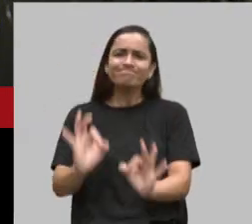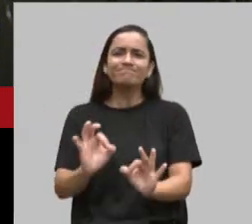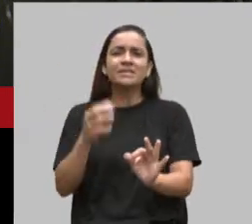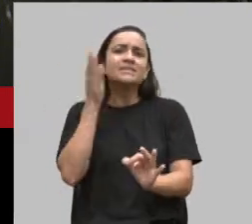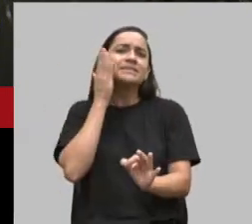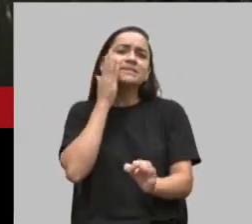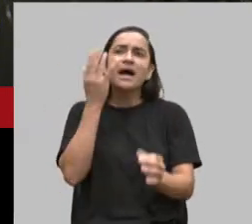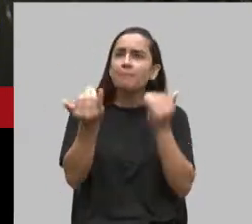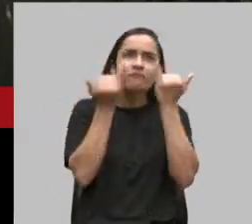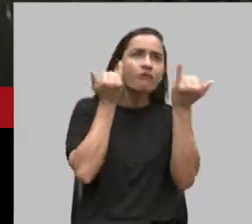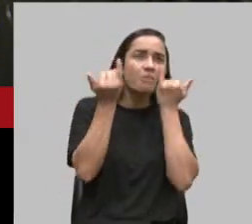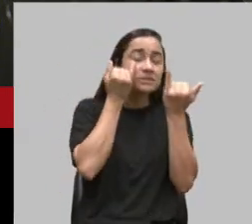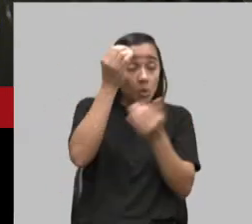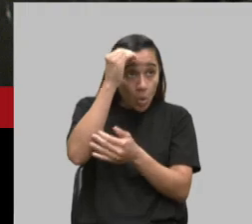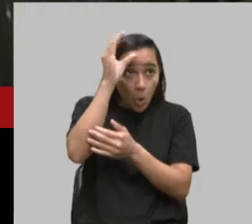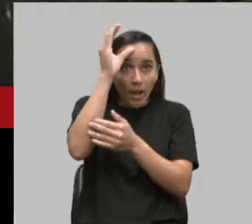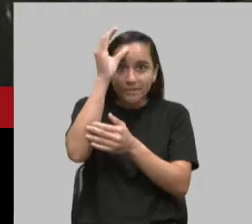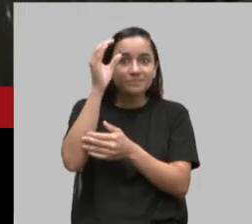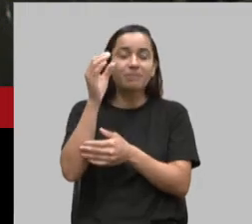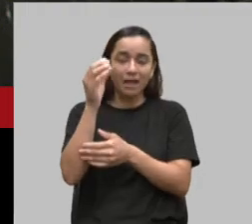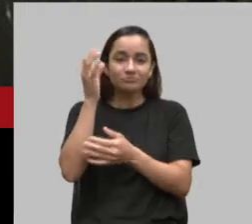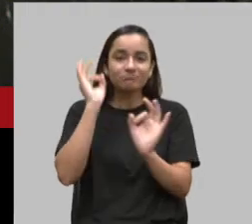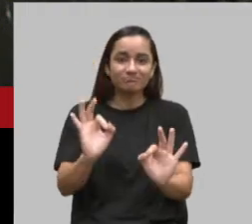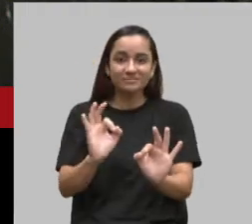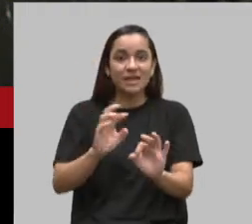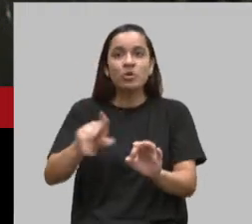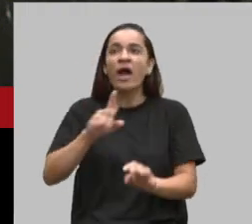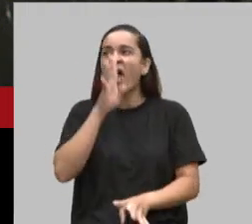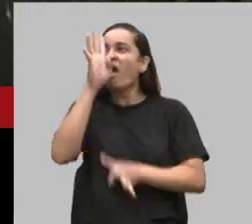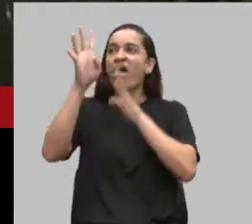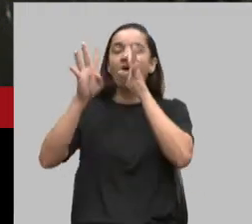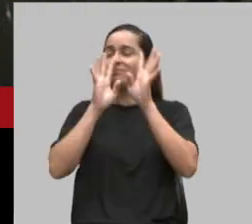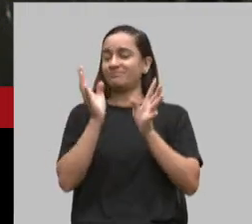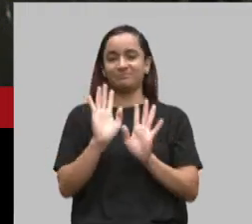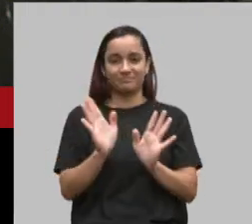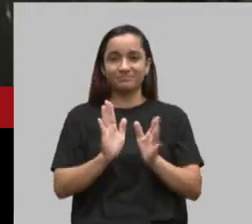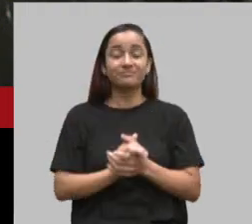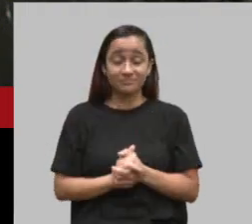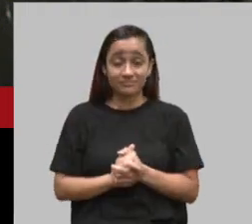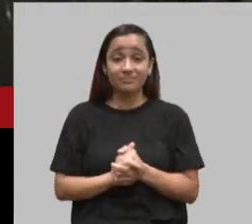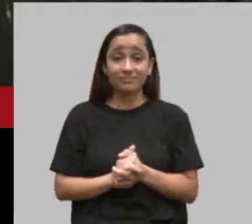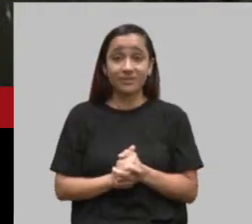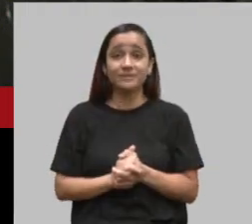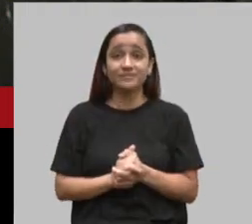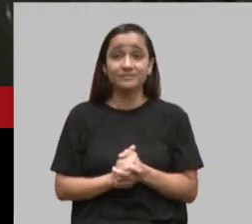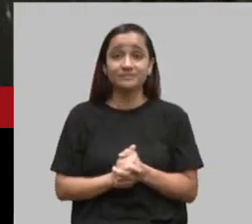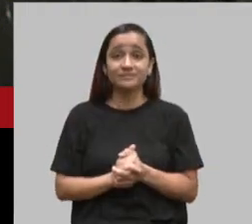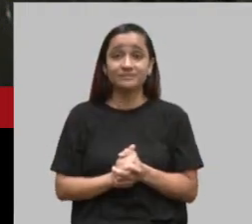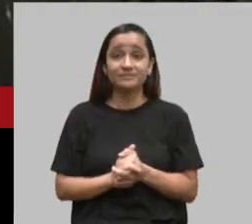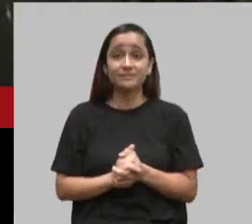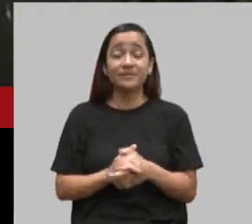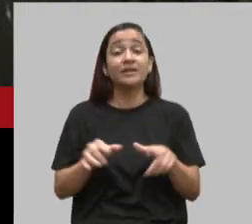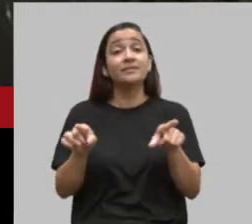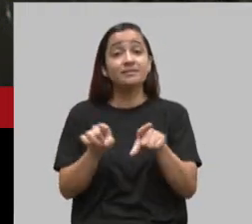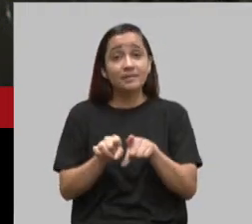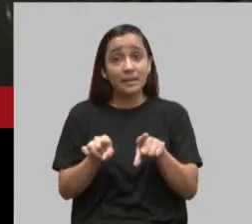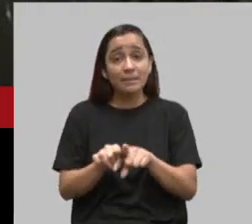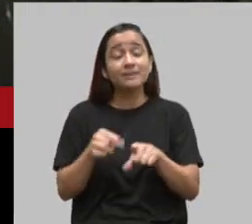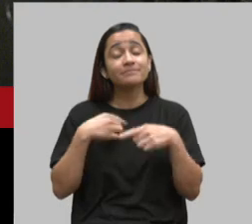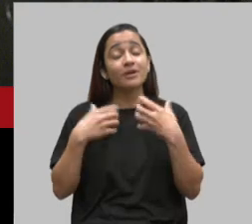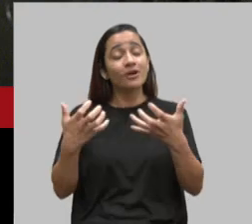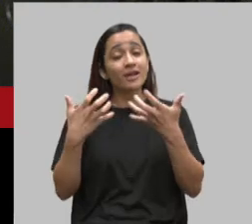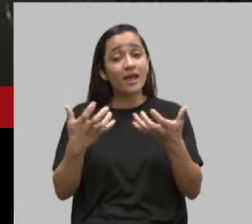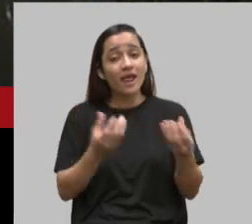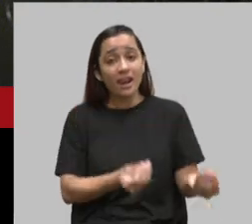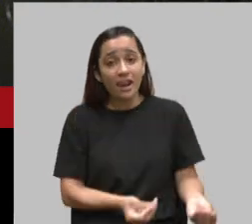acontecendo ninguém deixou por fazer E além disso eh eh gostaria que a gente levasse né a